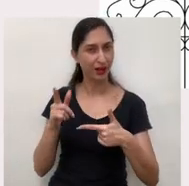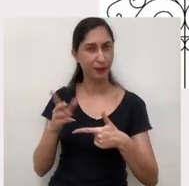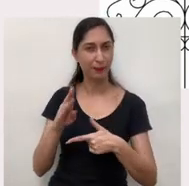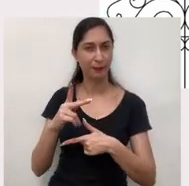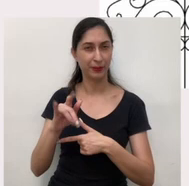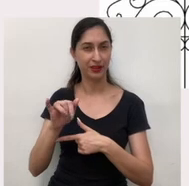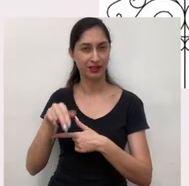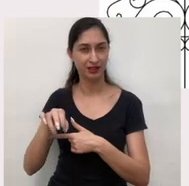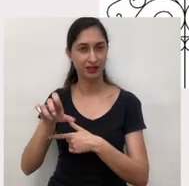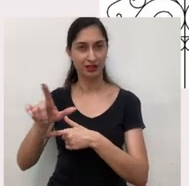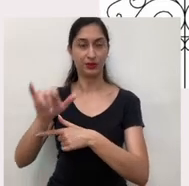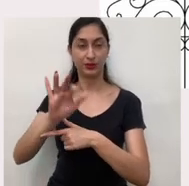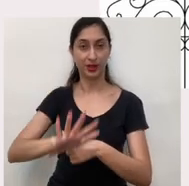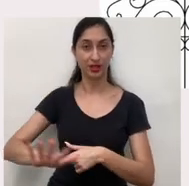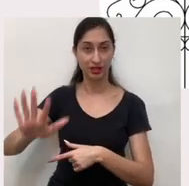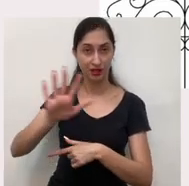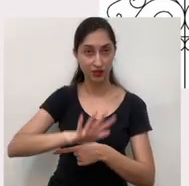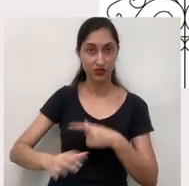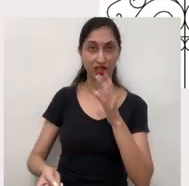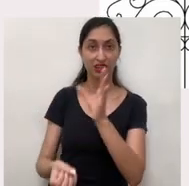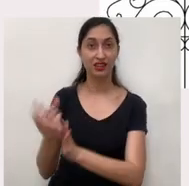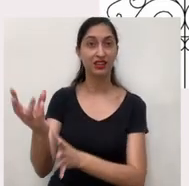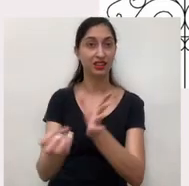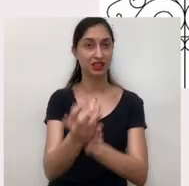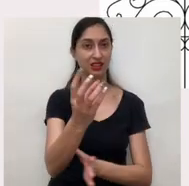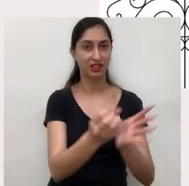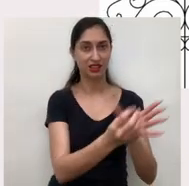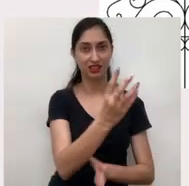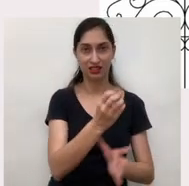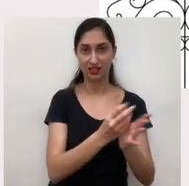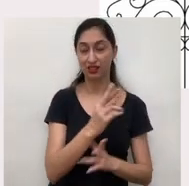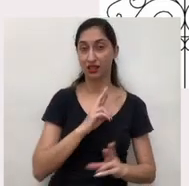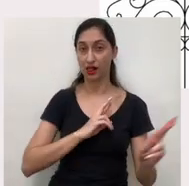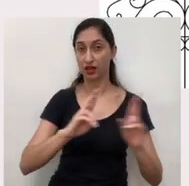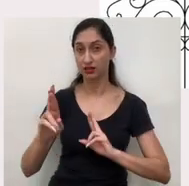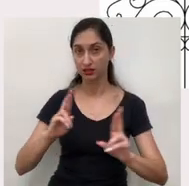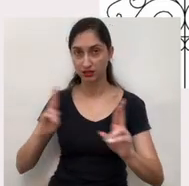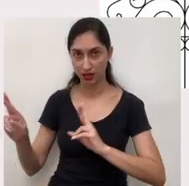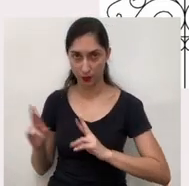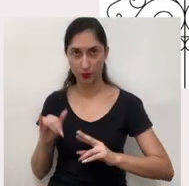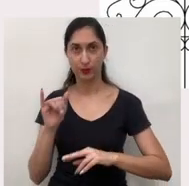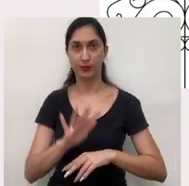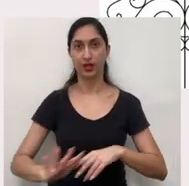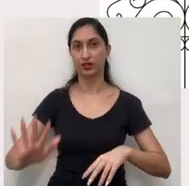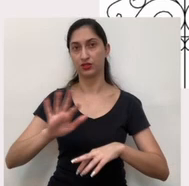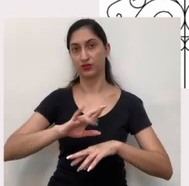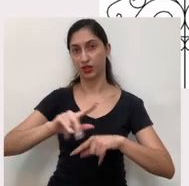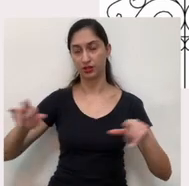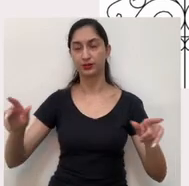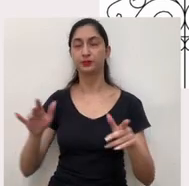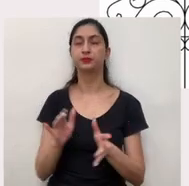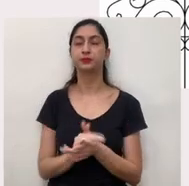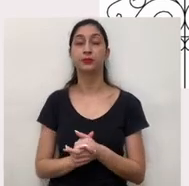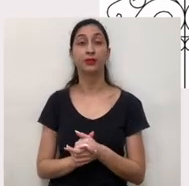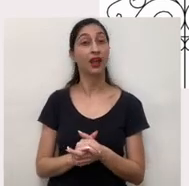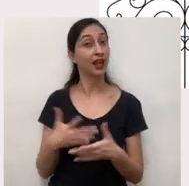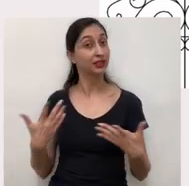de imagens, onde ele ia criando inúmeras relações entre as imagens, né? E aí,